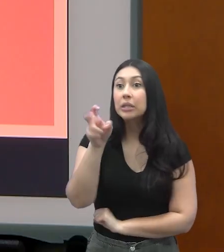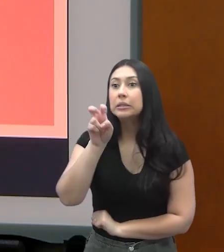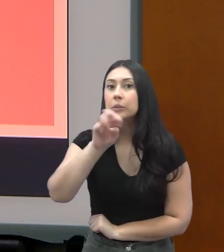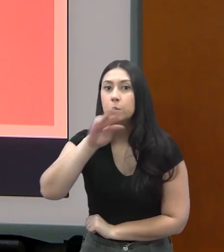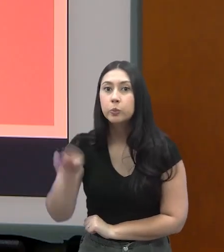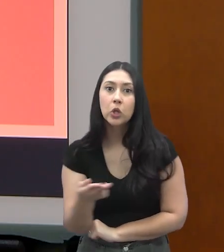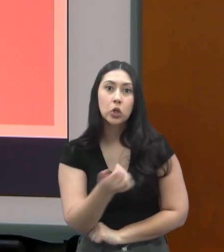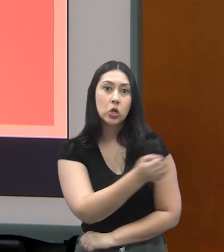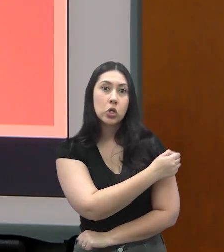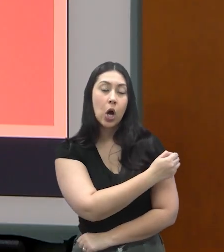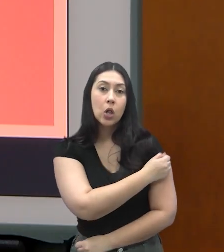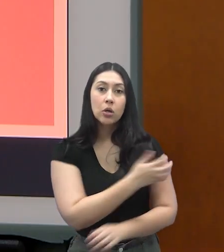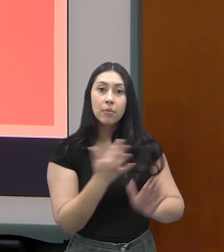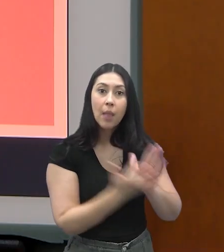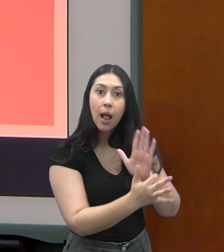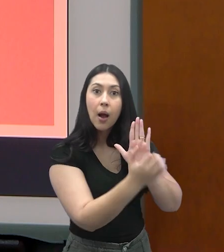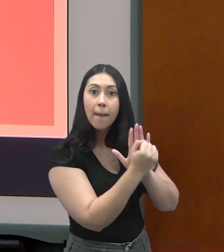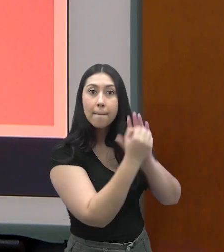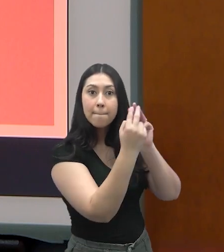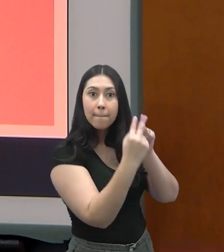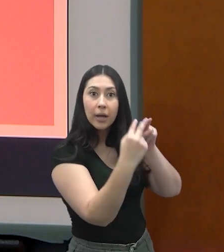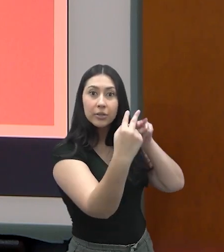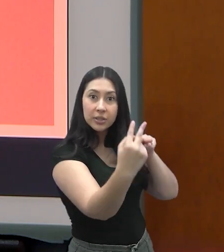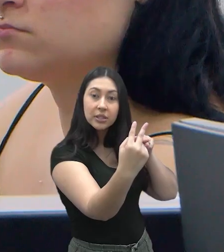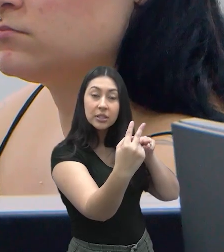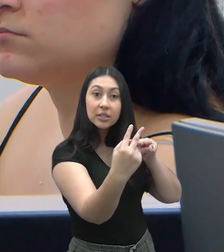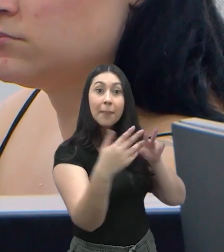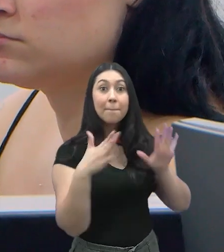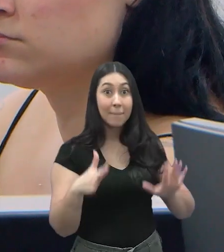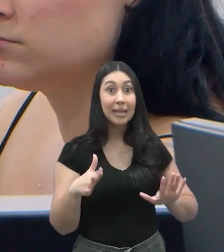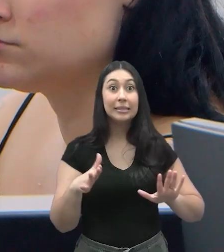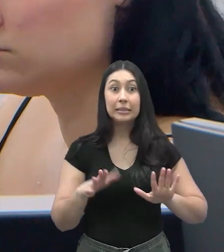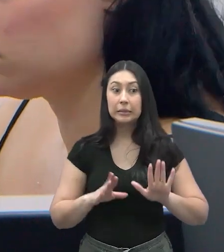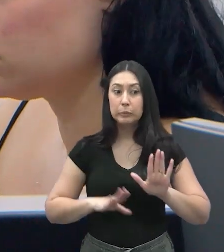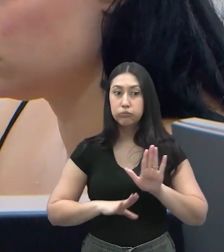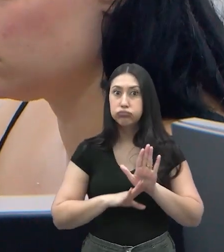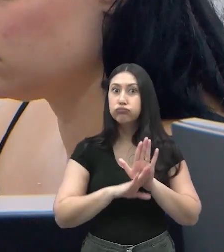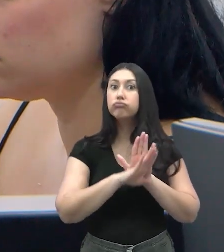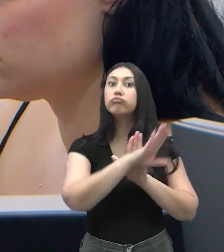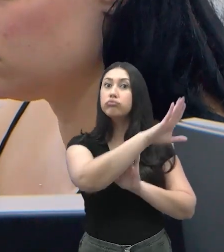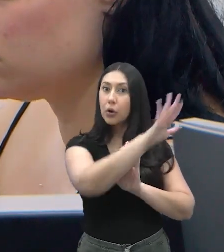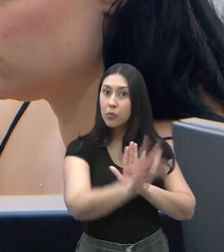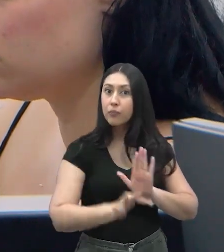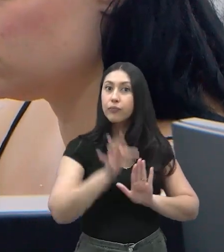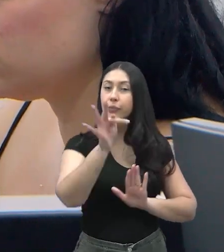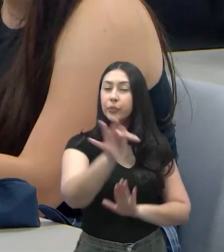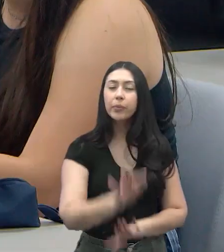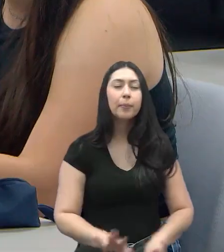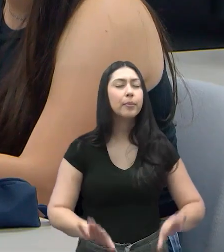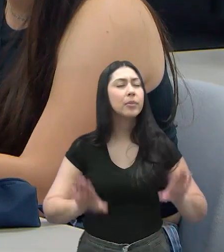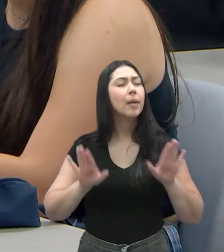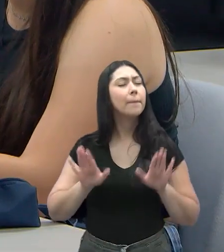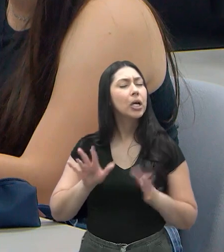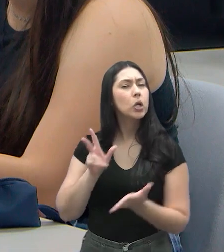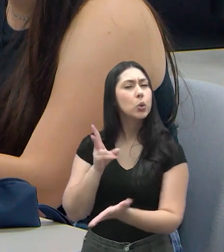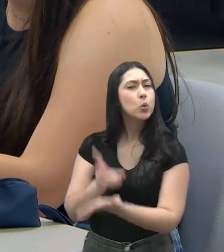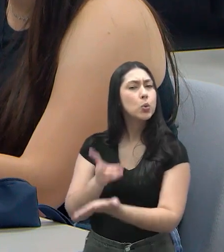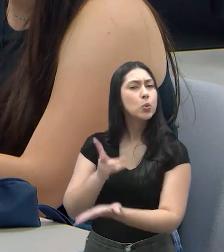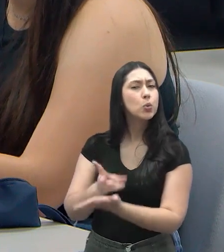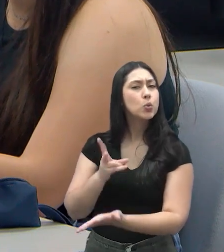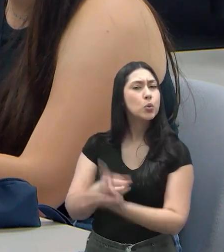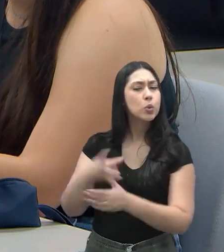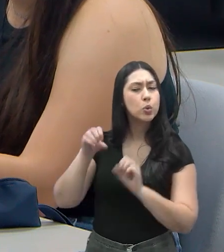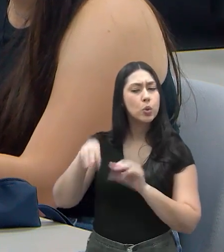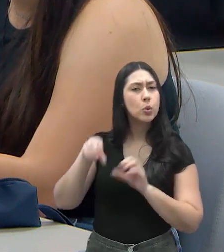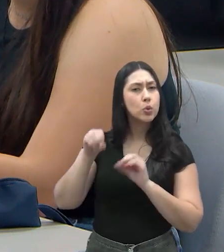quase 5 milhões de estudantes matriculados no modelo EAD, e esse número deve crescer nos próximos anos. Mas para que a modalidade